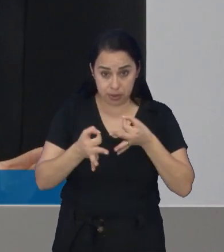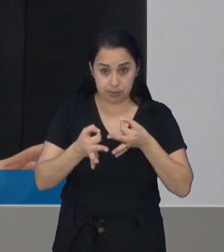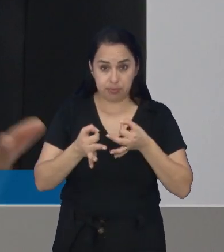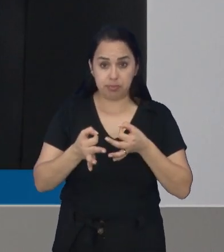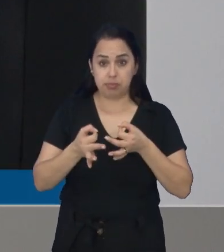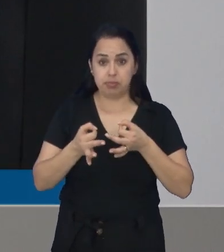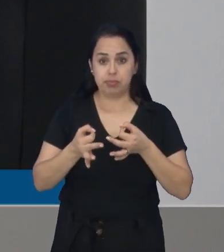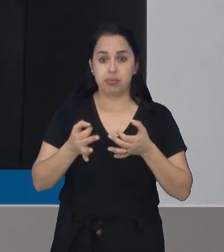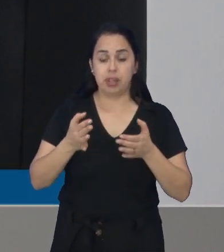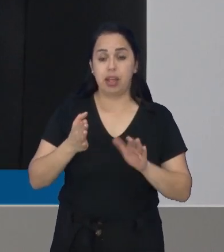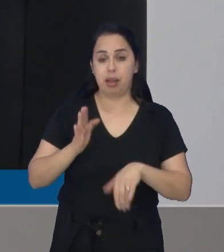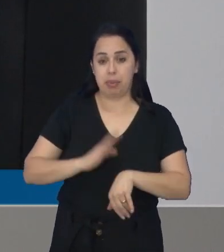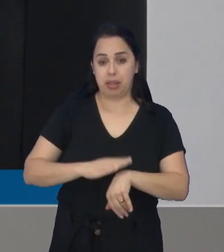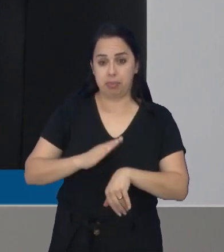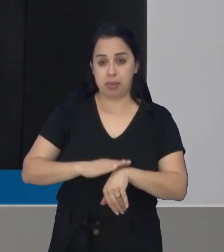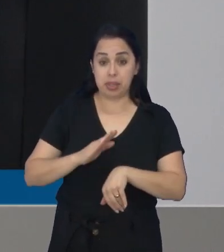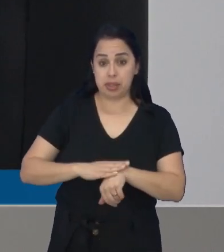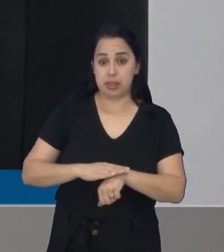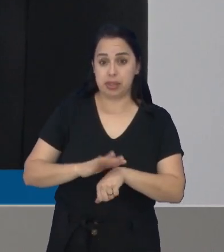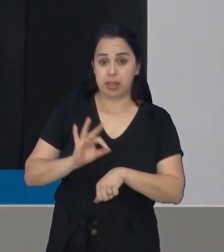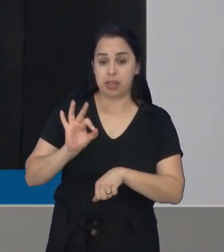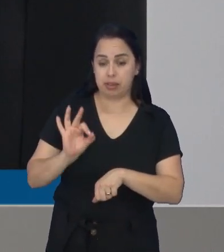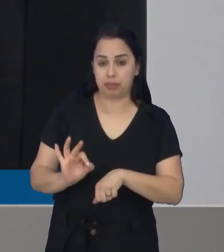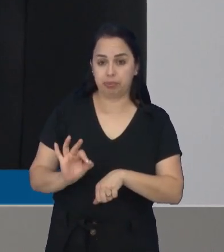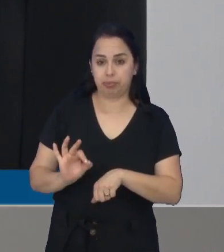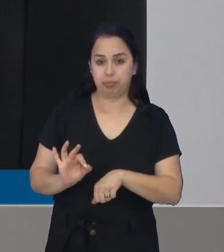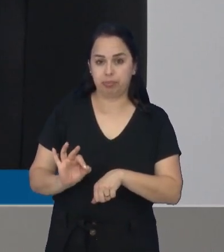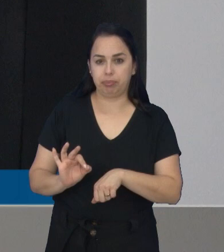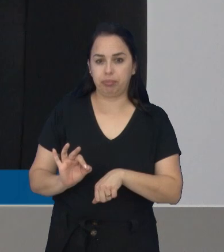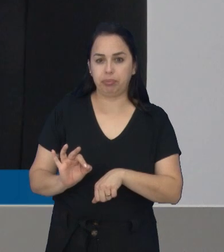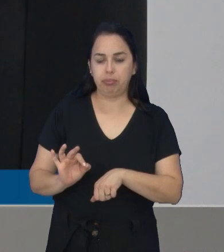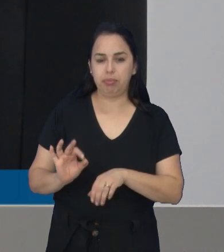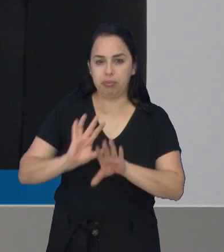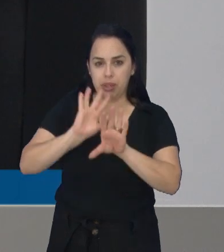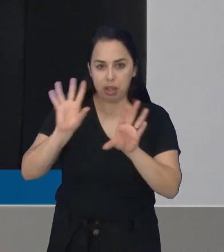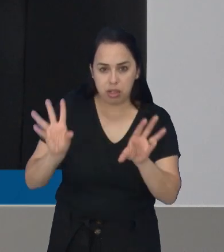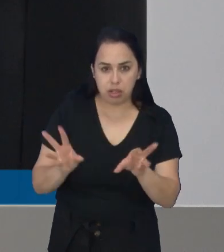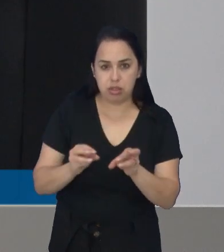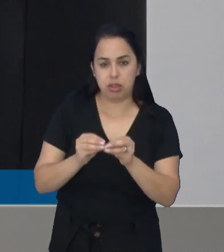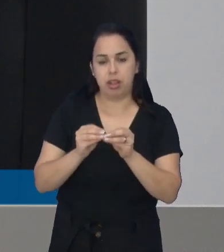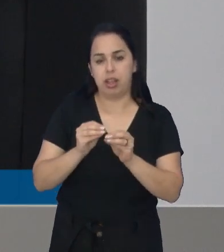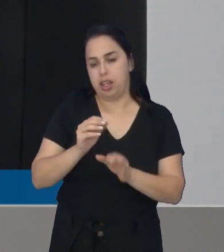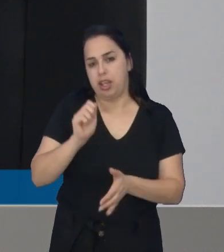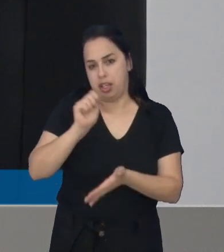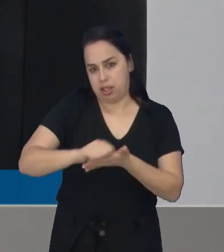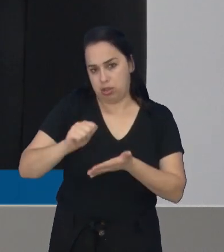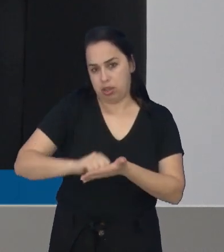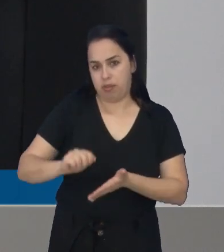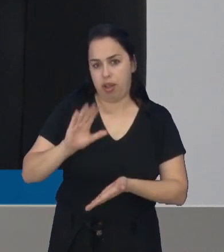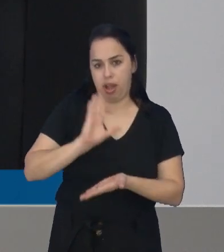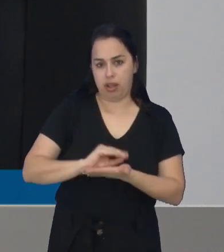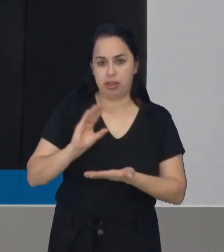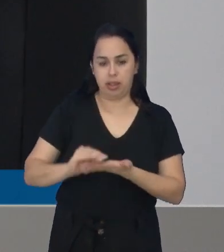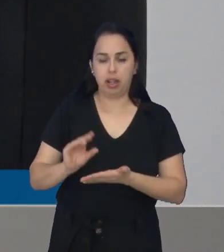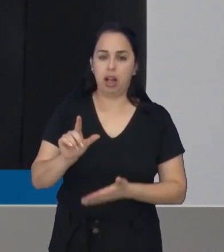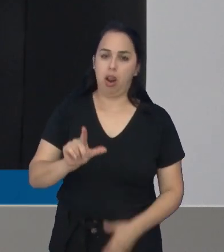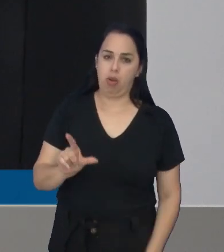tenhamos o tempo o tempo né de compilar tudo isso e fazer a ata Claro